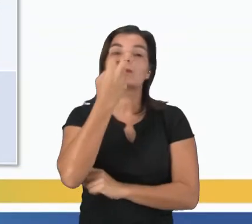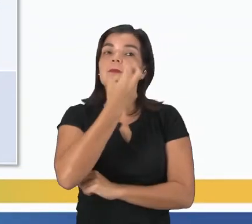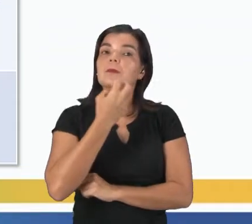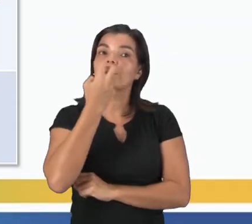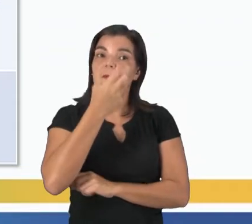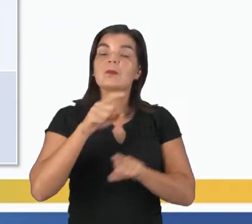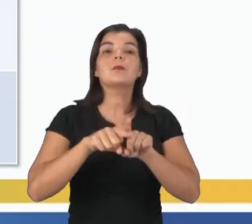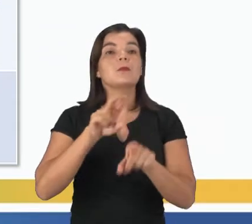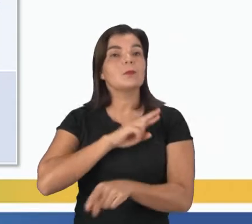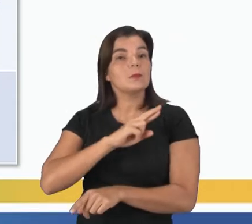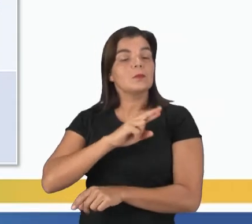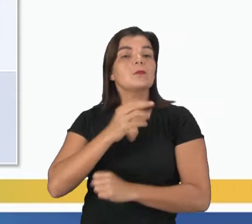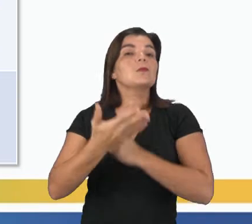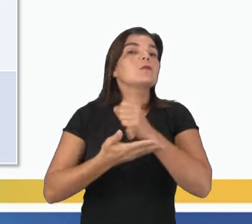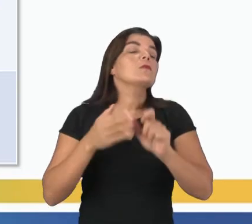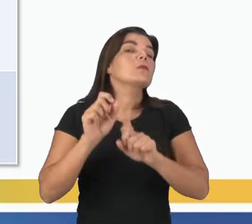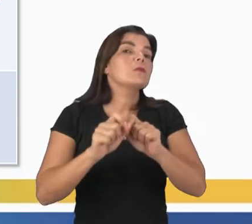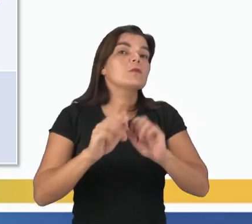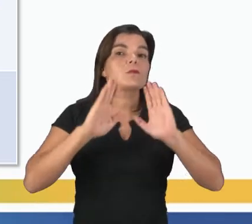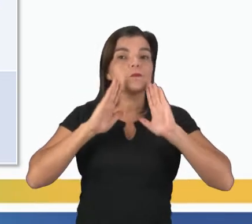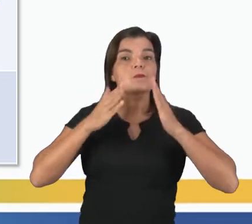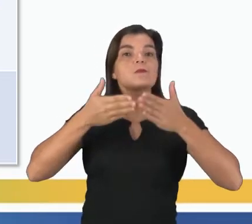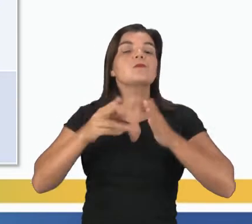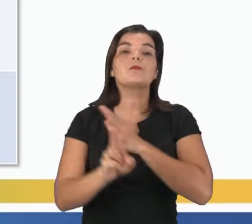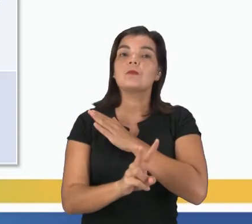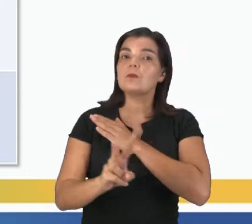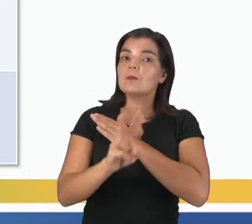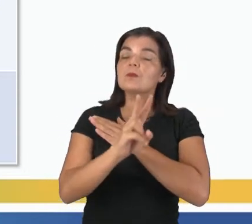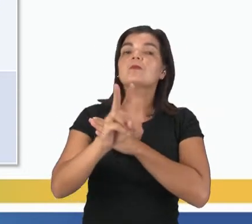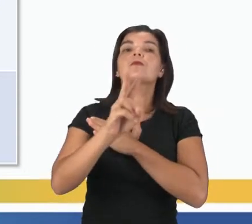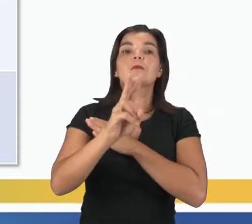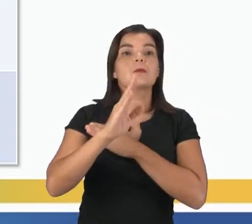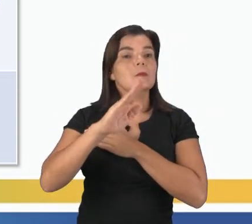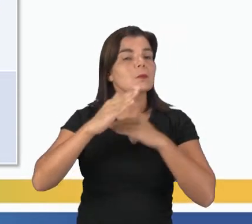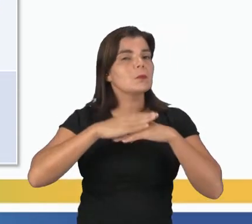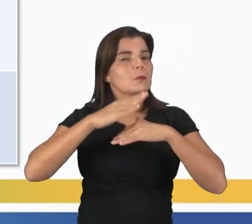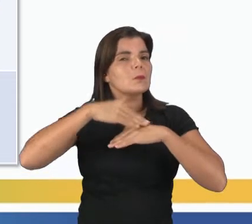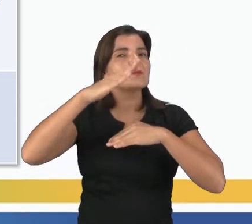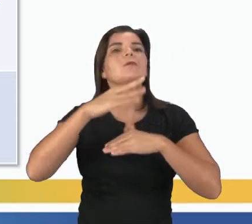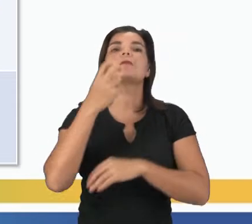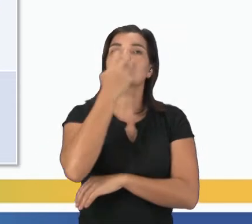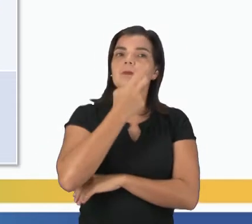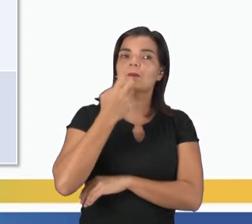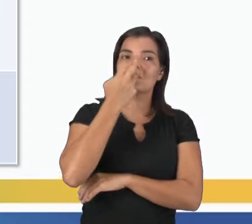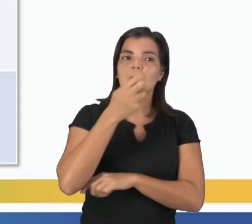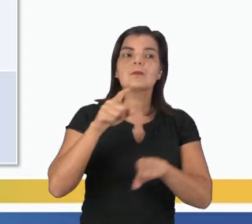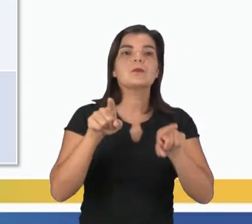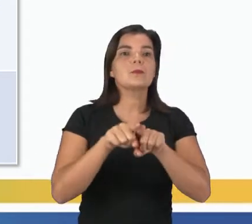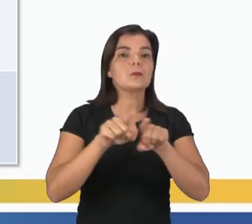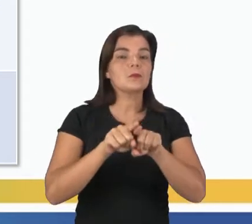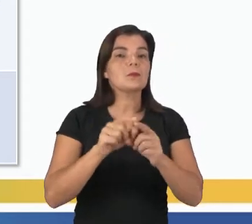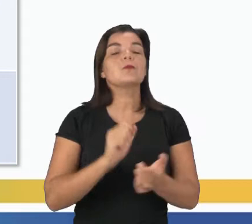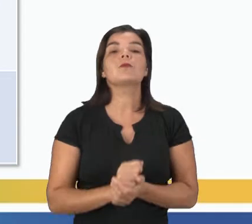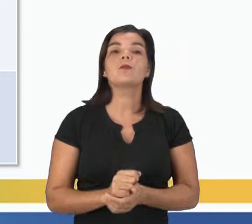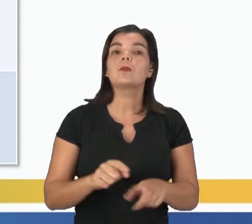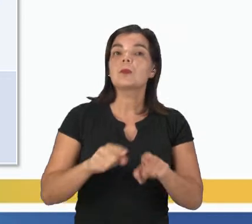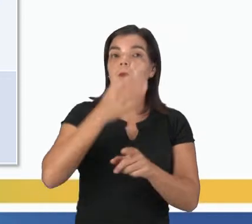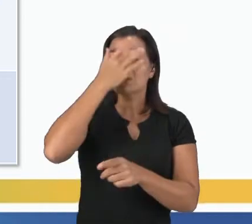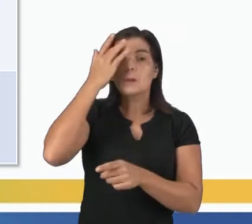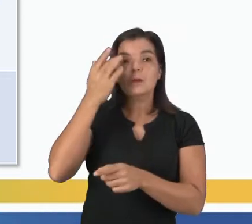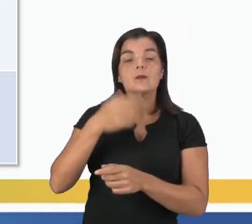Há religiões que se baseiam, que enfatizam, valorizam mais a tradição oral. Os seus mestres, os